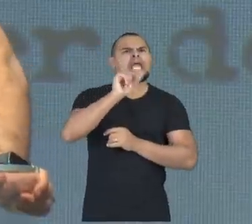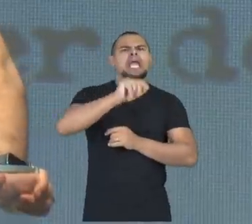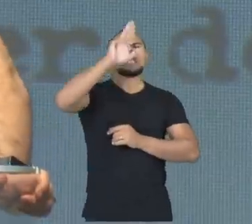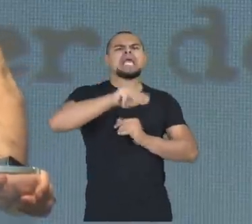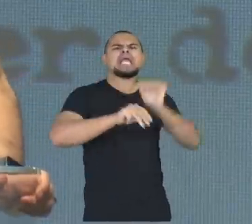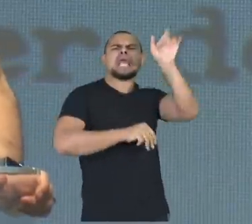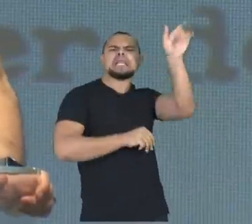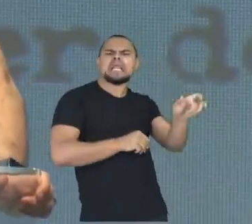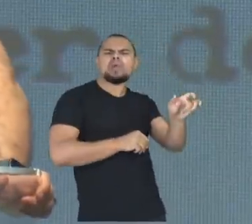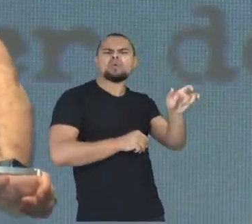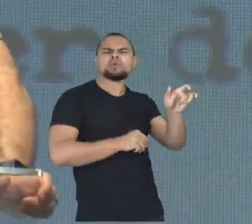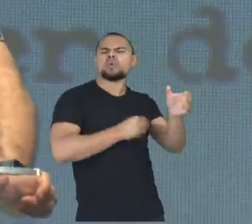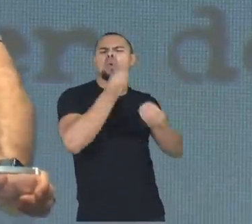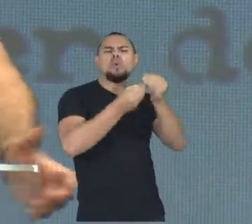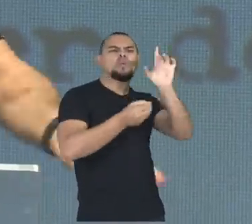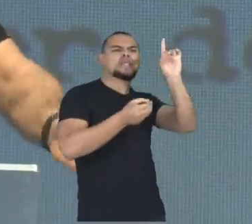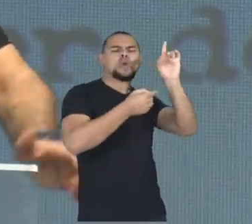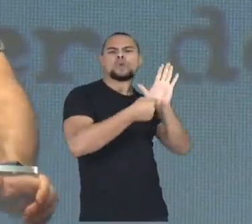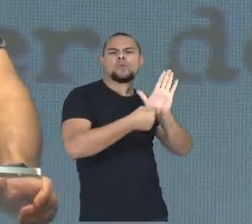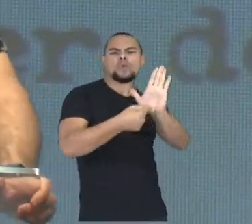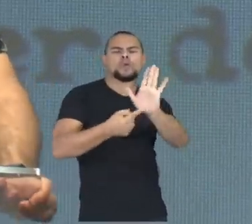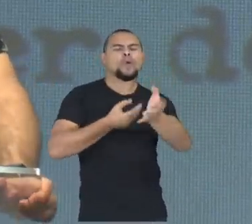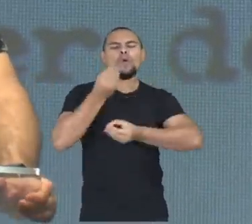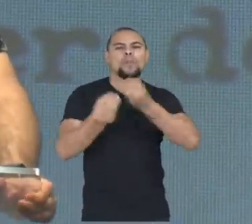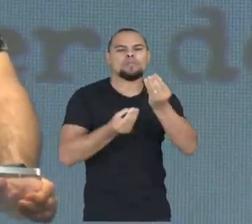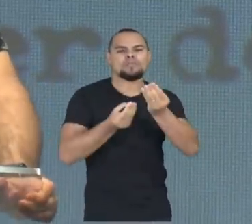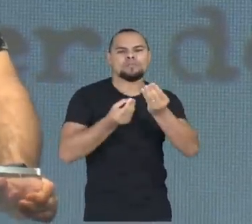se revelou. Isso é lógico.